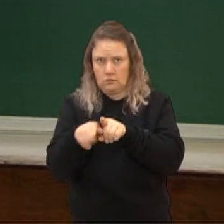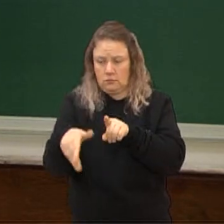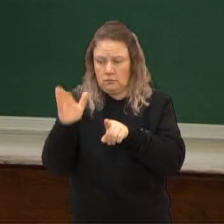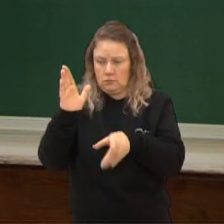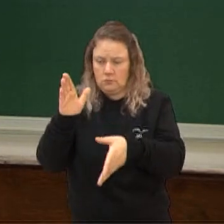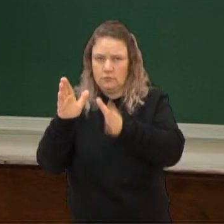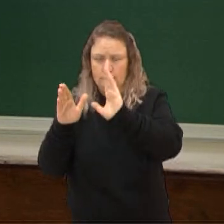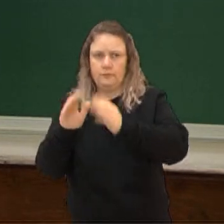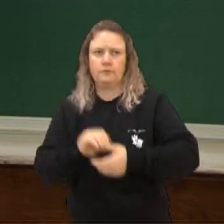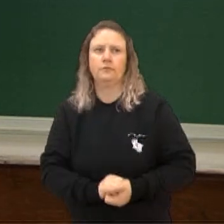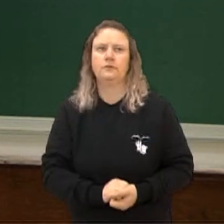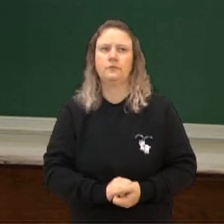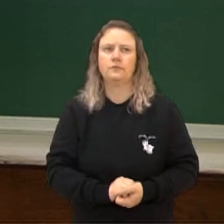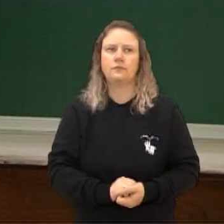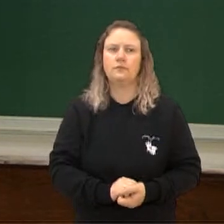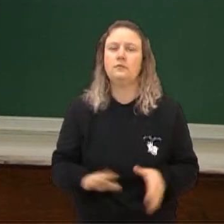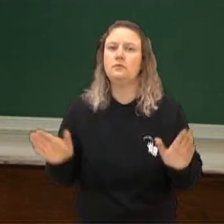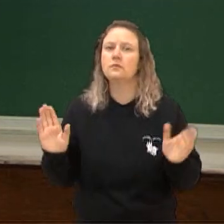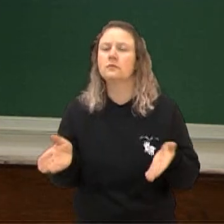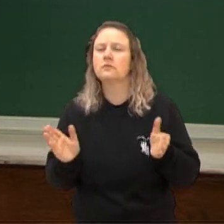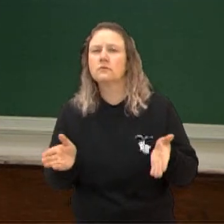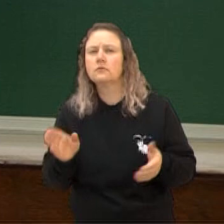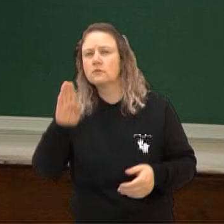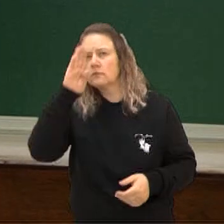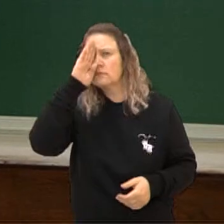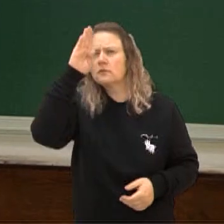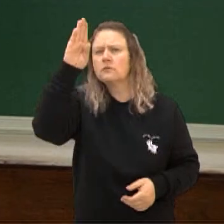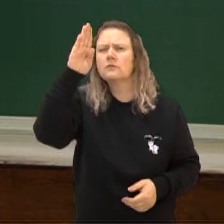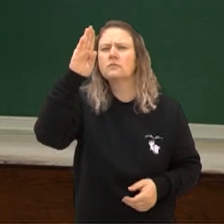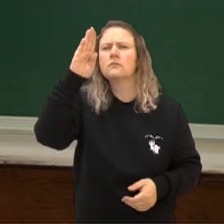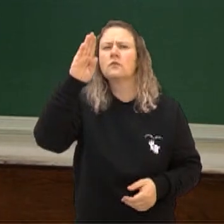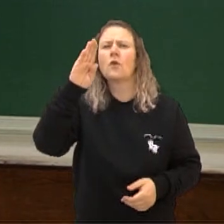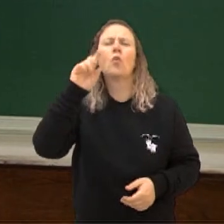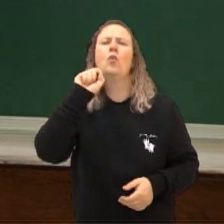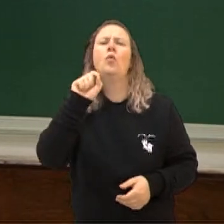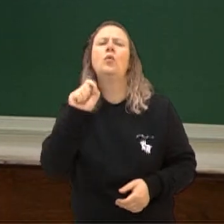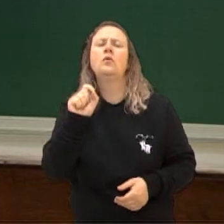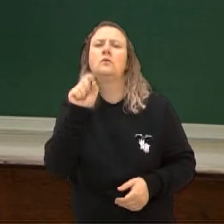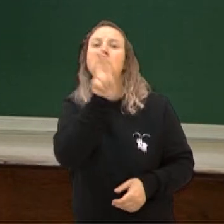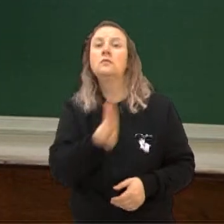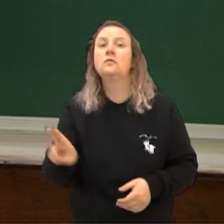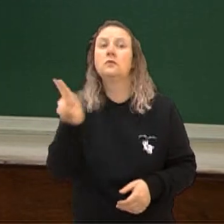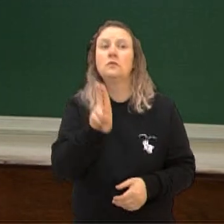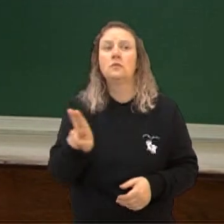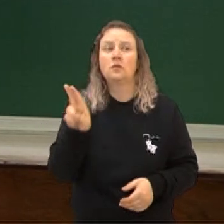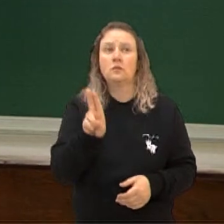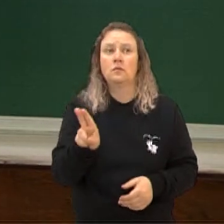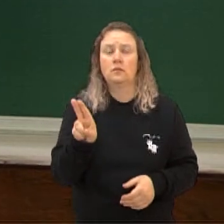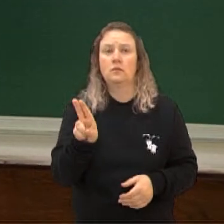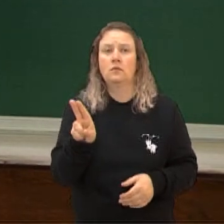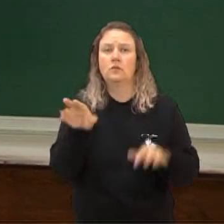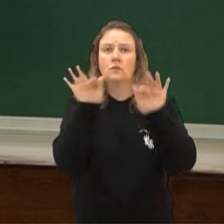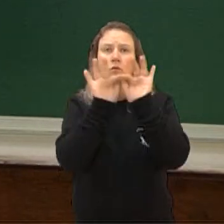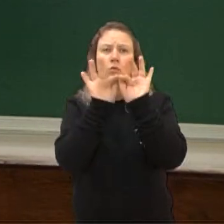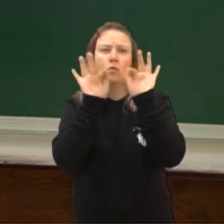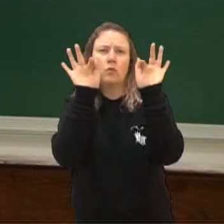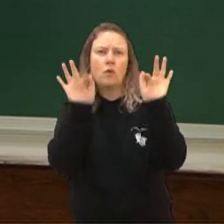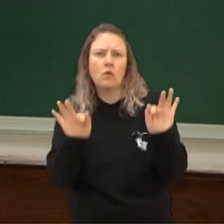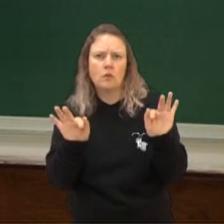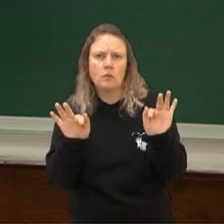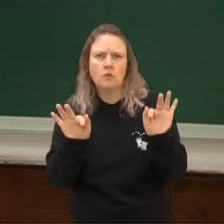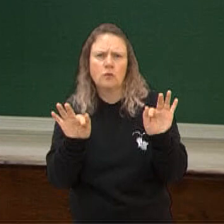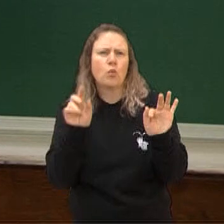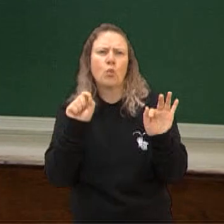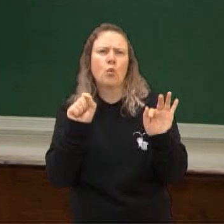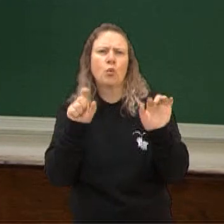base. Principais fórmulas que você trabalha para encontrar a área e